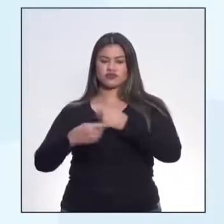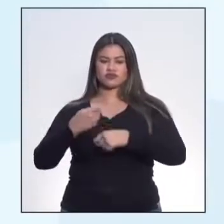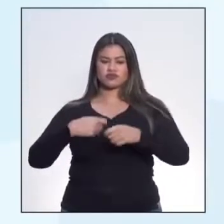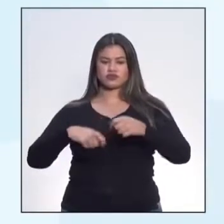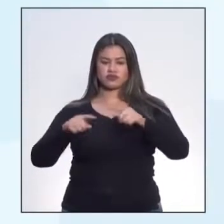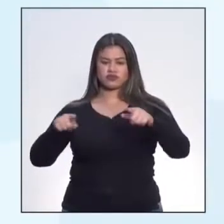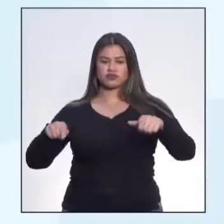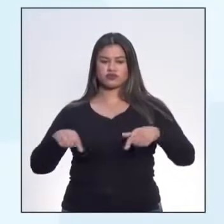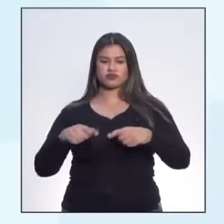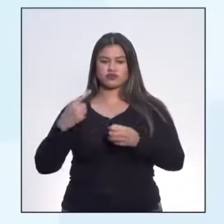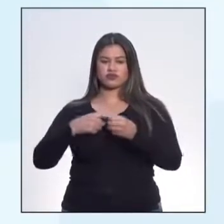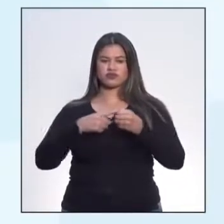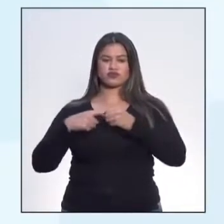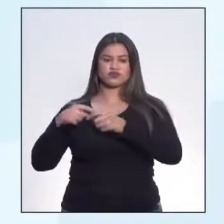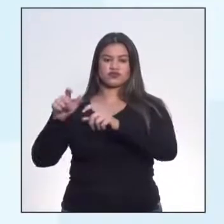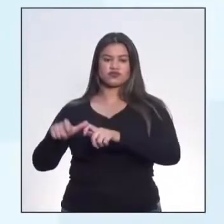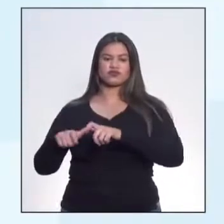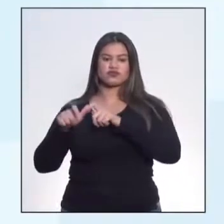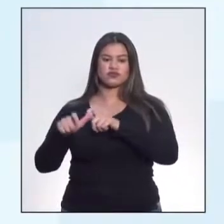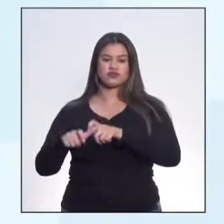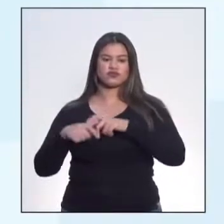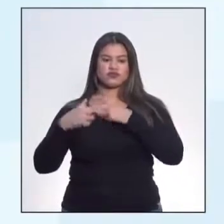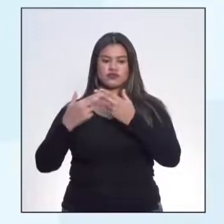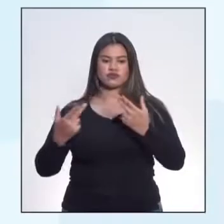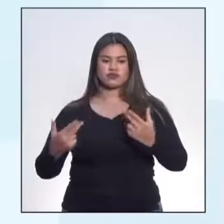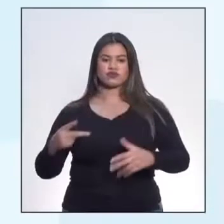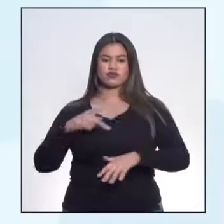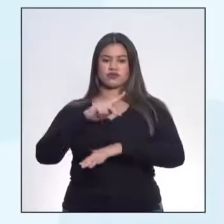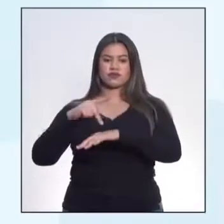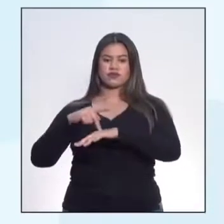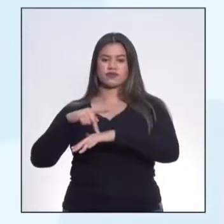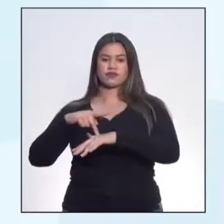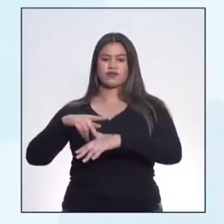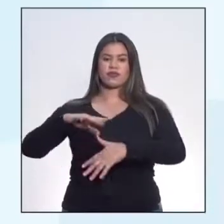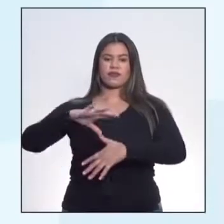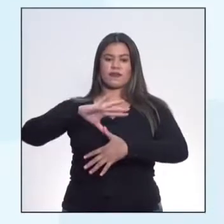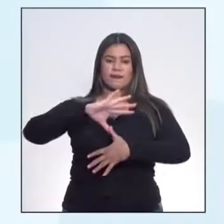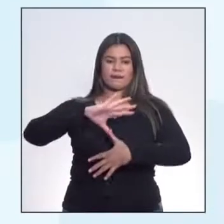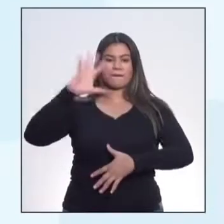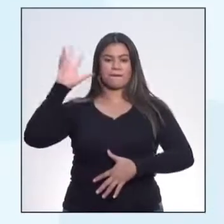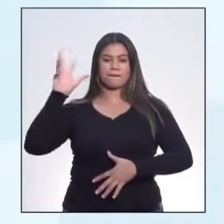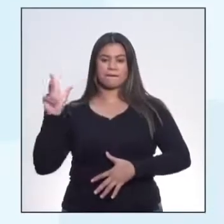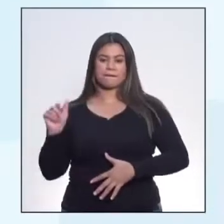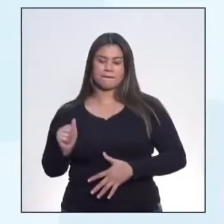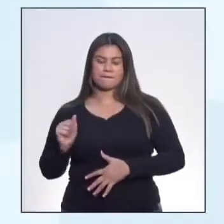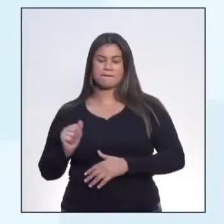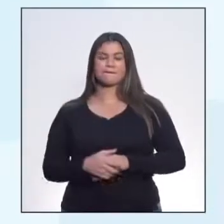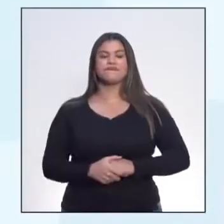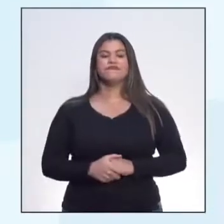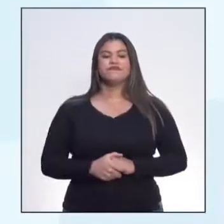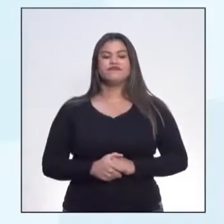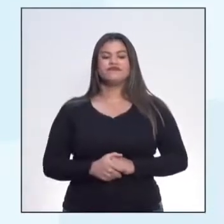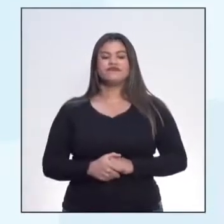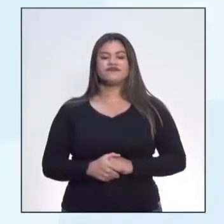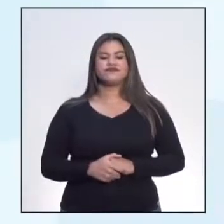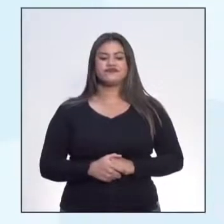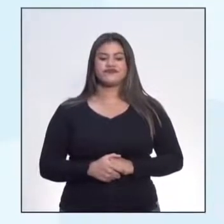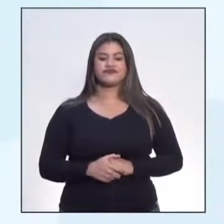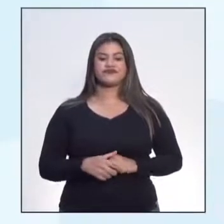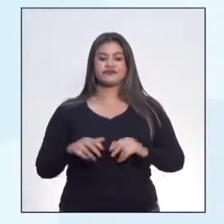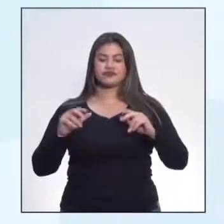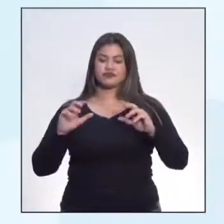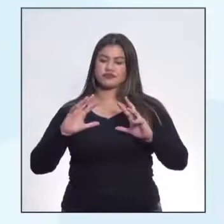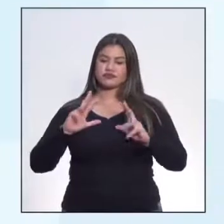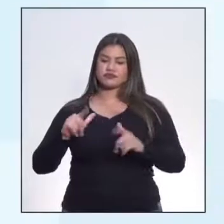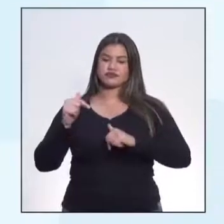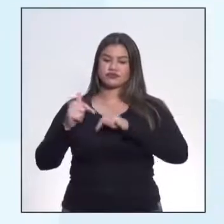dos espaços urbanos e rurais de diferentes países da América e da África. Está relacionada à unidade temática